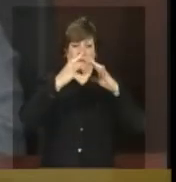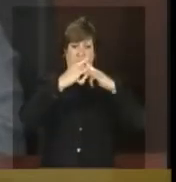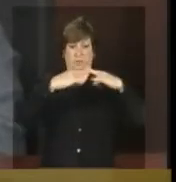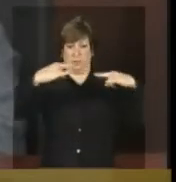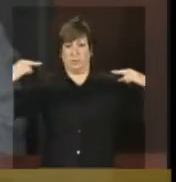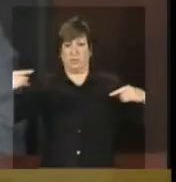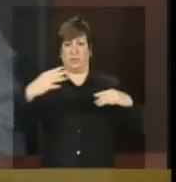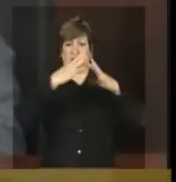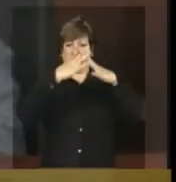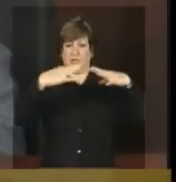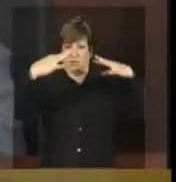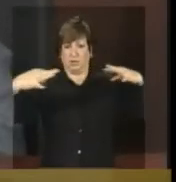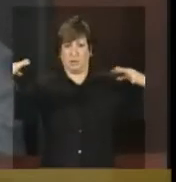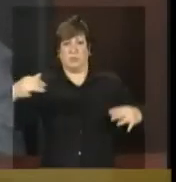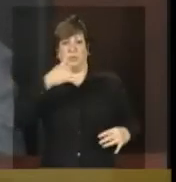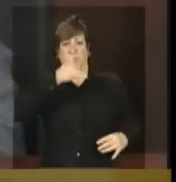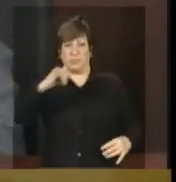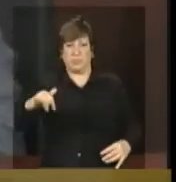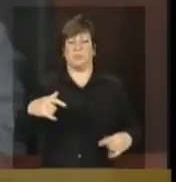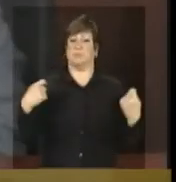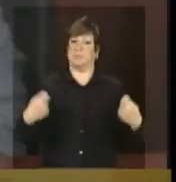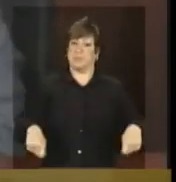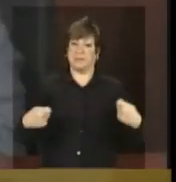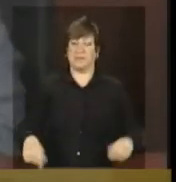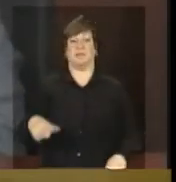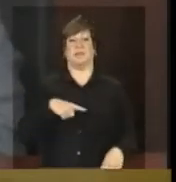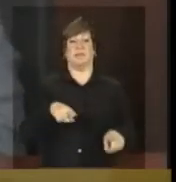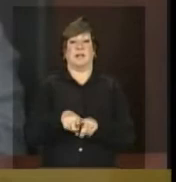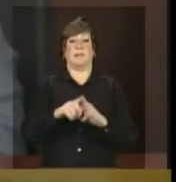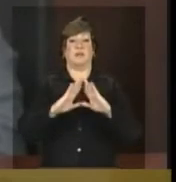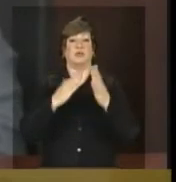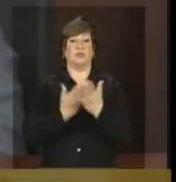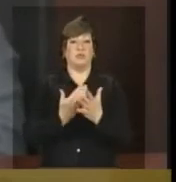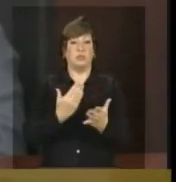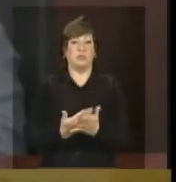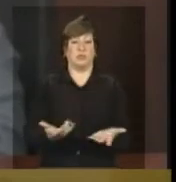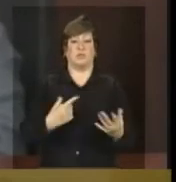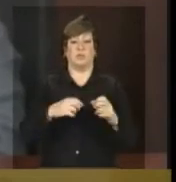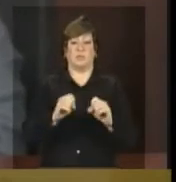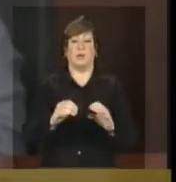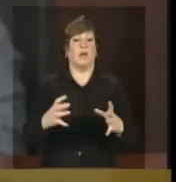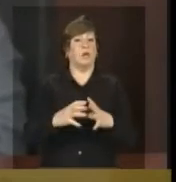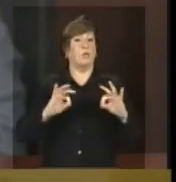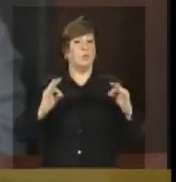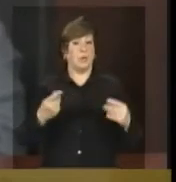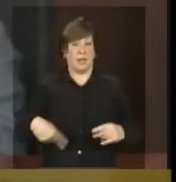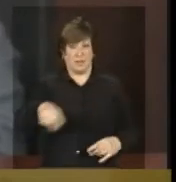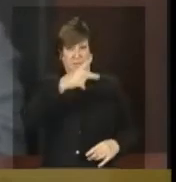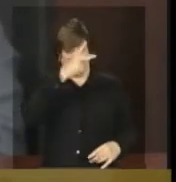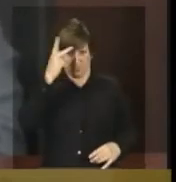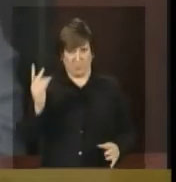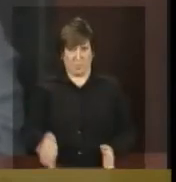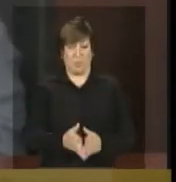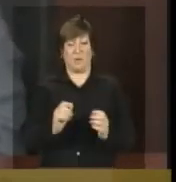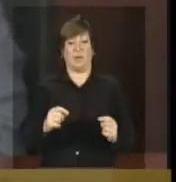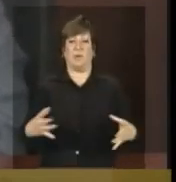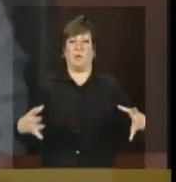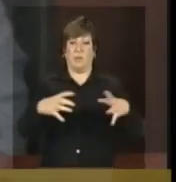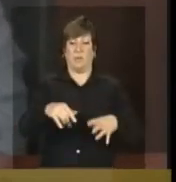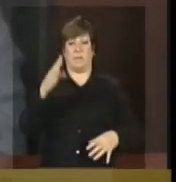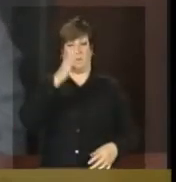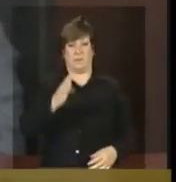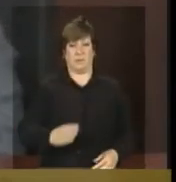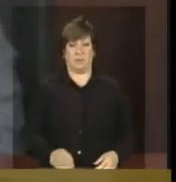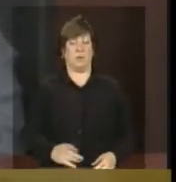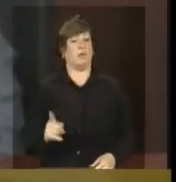para essas populações, nós temos que ter condições de educação para essas populações, porque elas fazem parte de um Brasil que não pode estar fora, ser